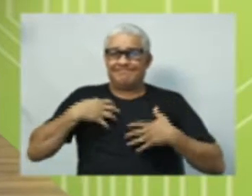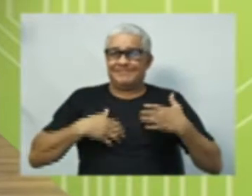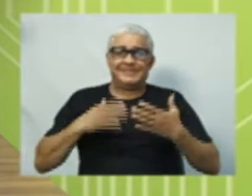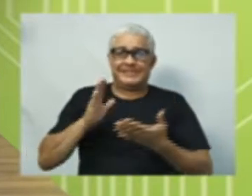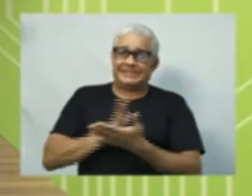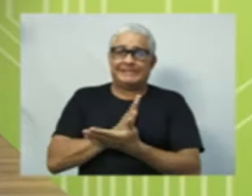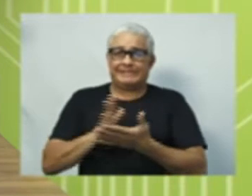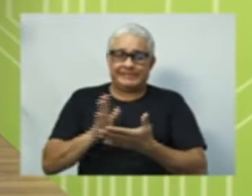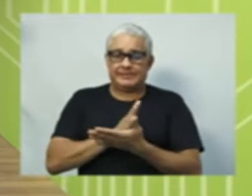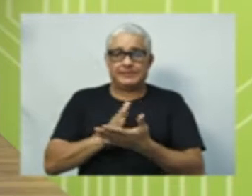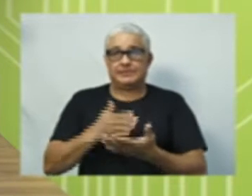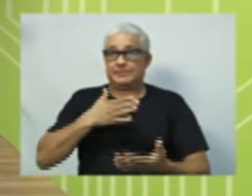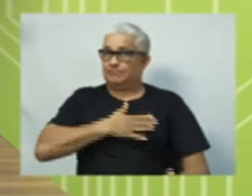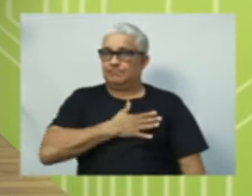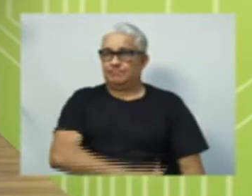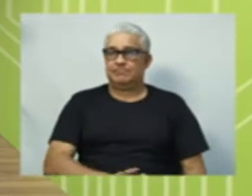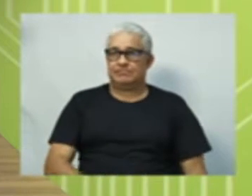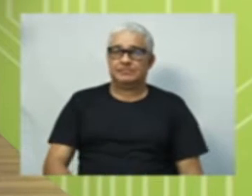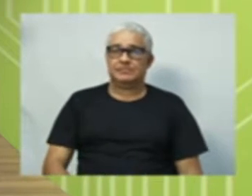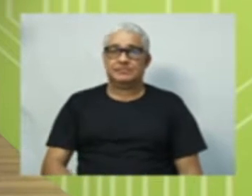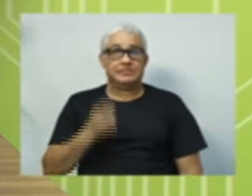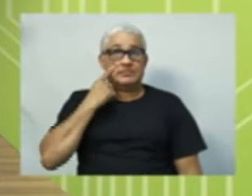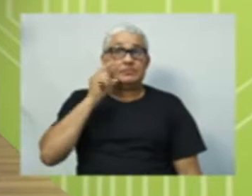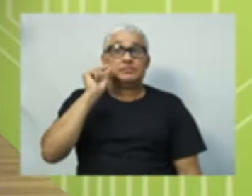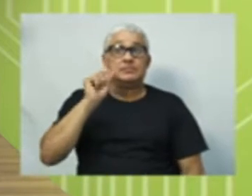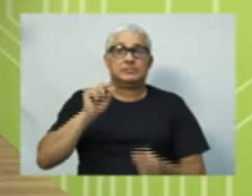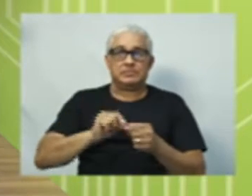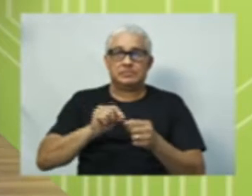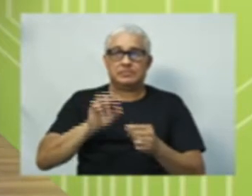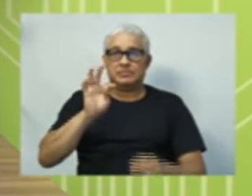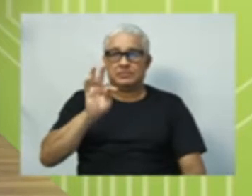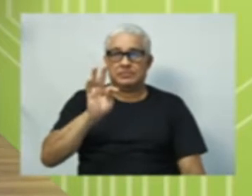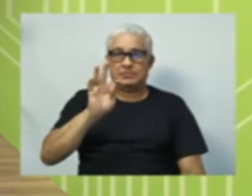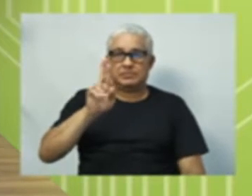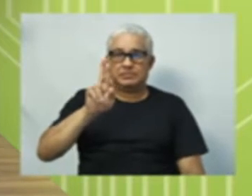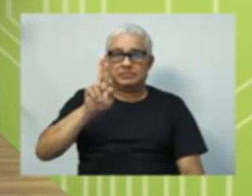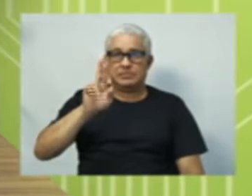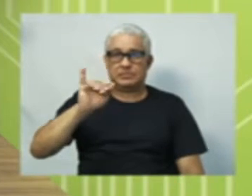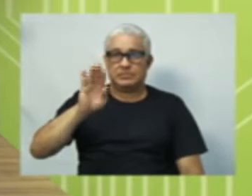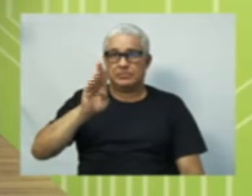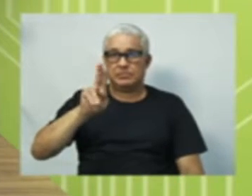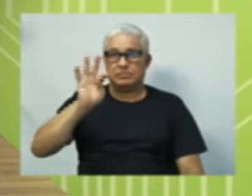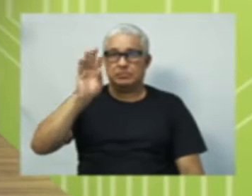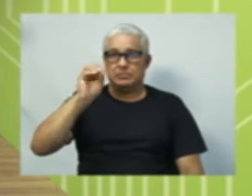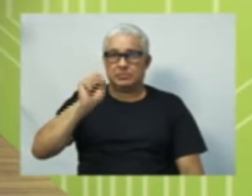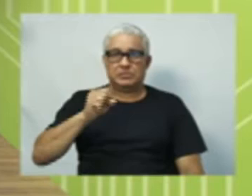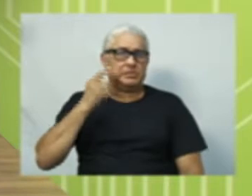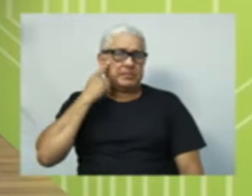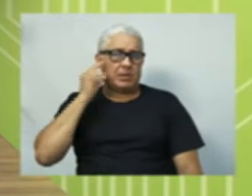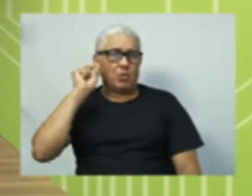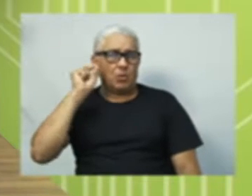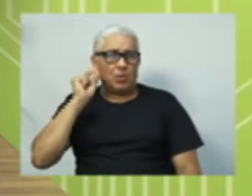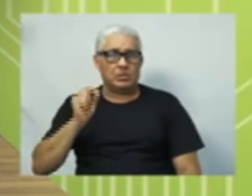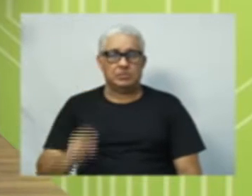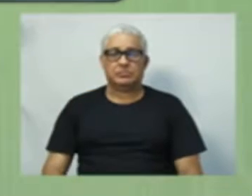isso. Mas vamos ver o que é feito com os tributos? Vamos começar a analisar para que eles servem? Então vem comigo.